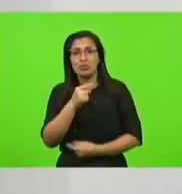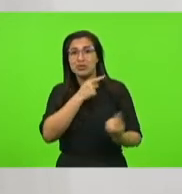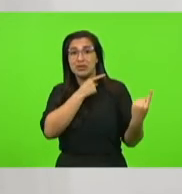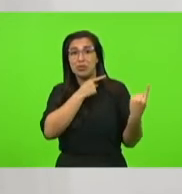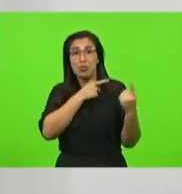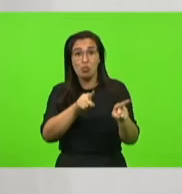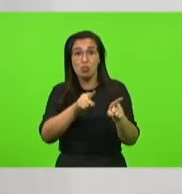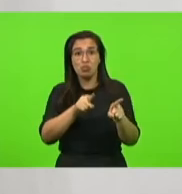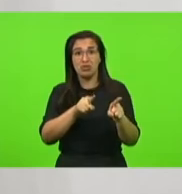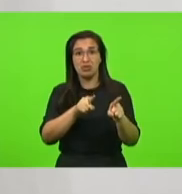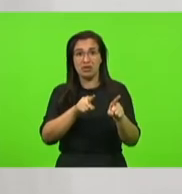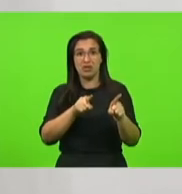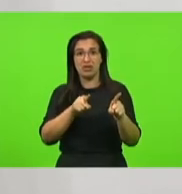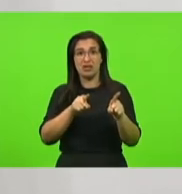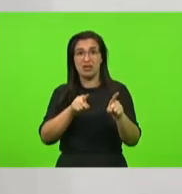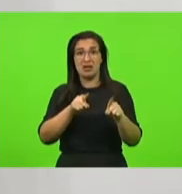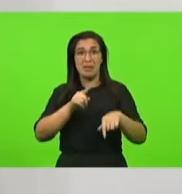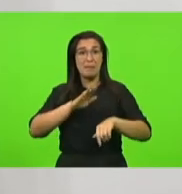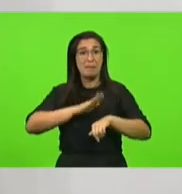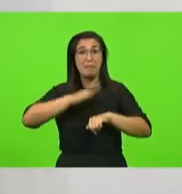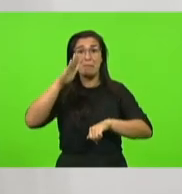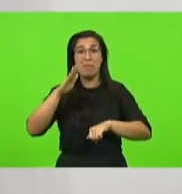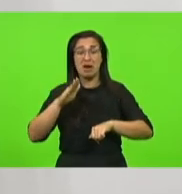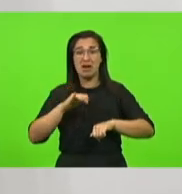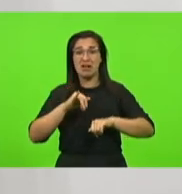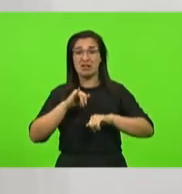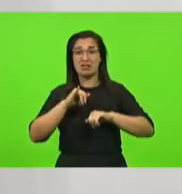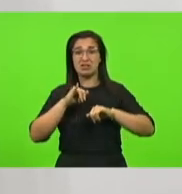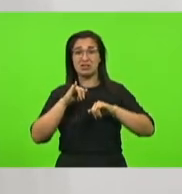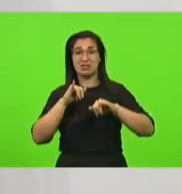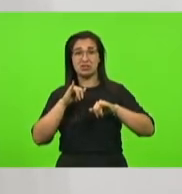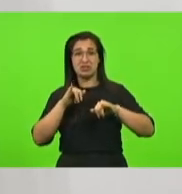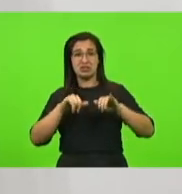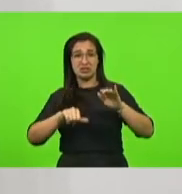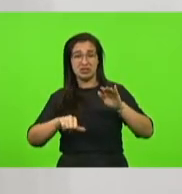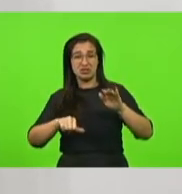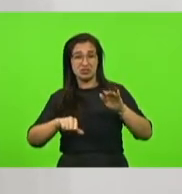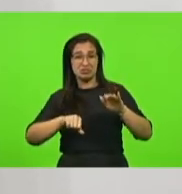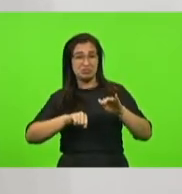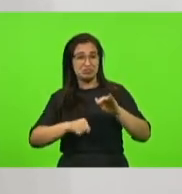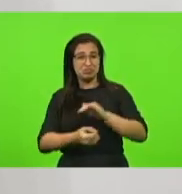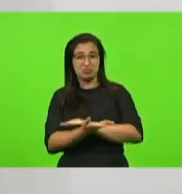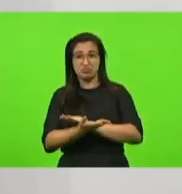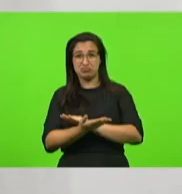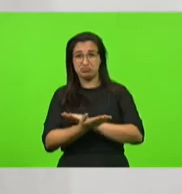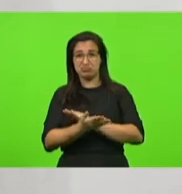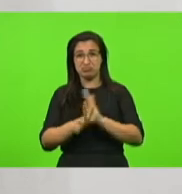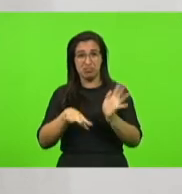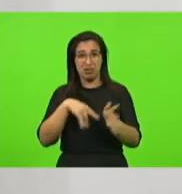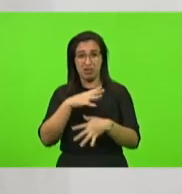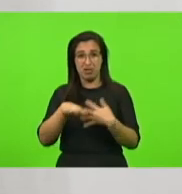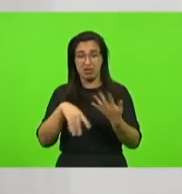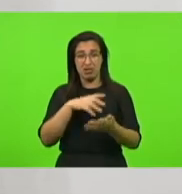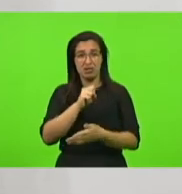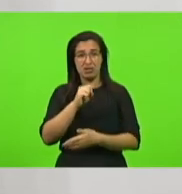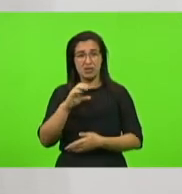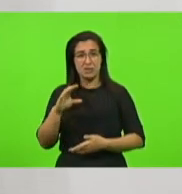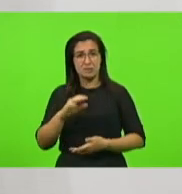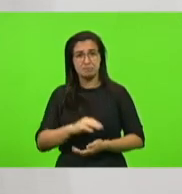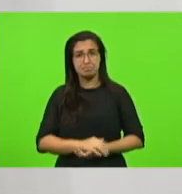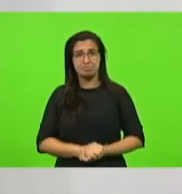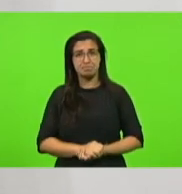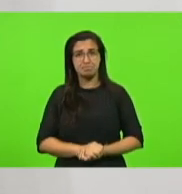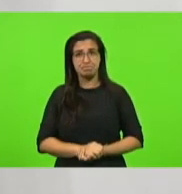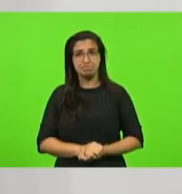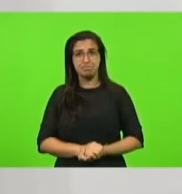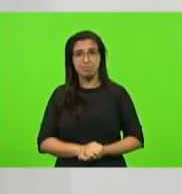mais escandaloso, visível e abobalhado dos escândalos catarinenses? Que perspectiva estamos oferecendo